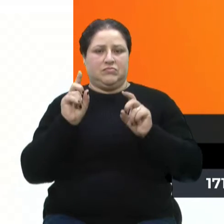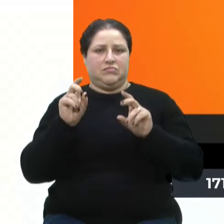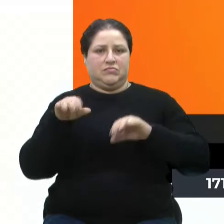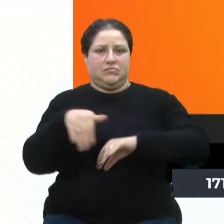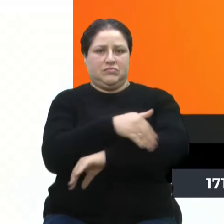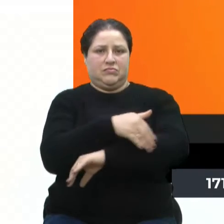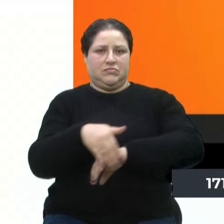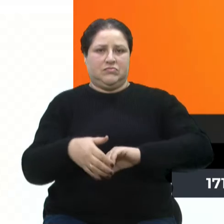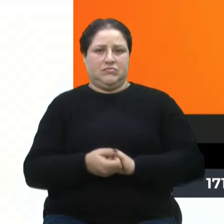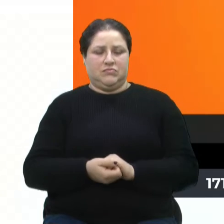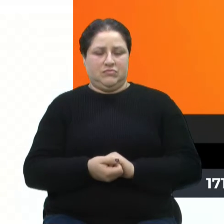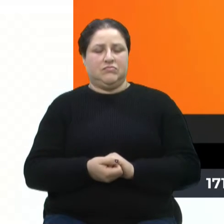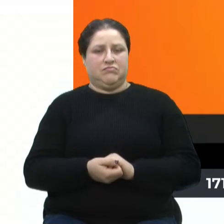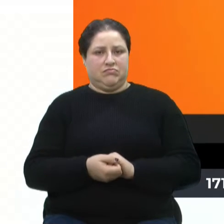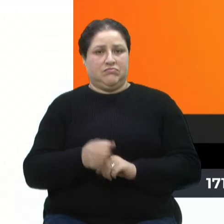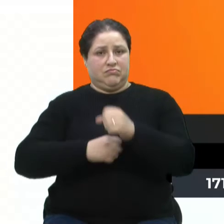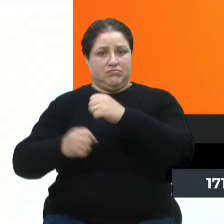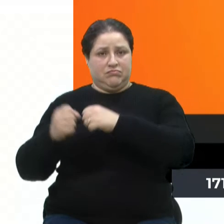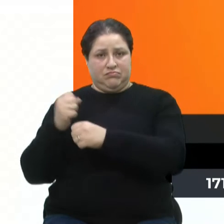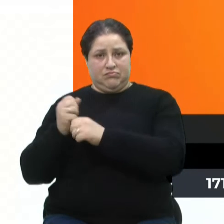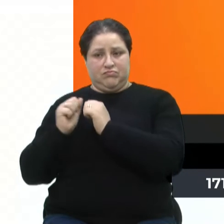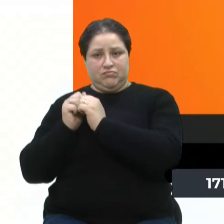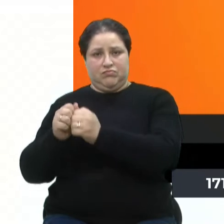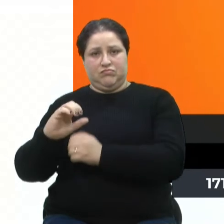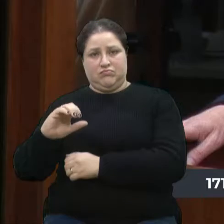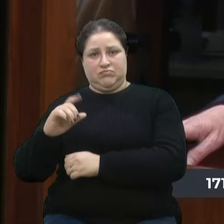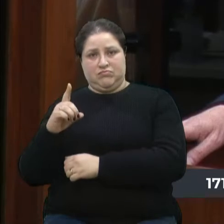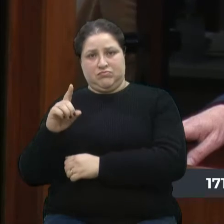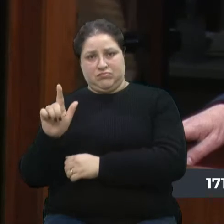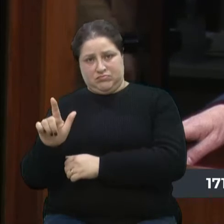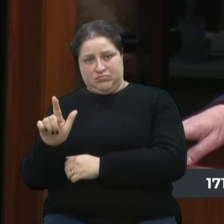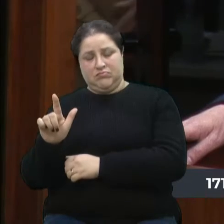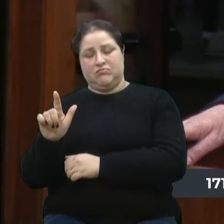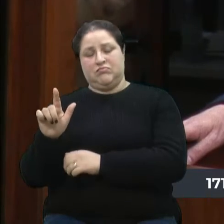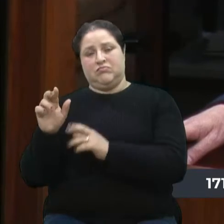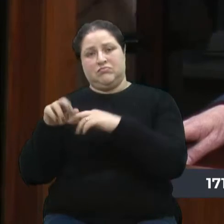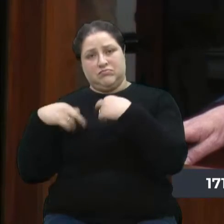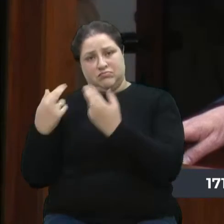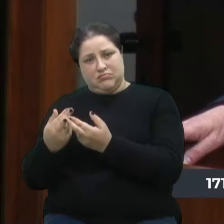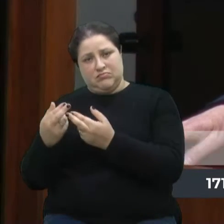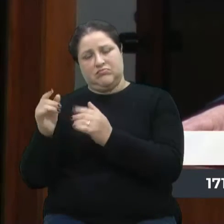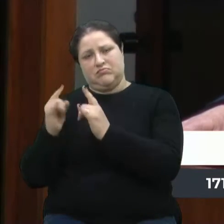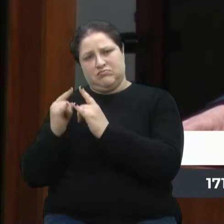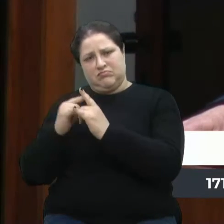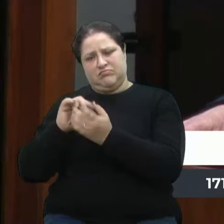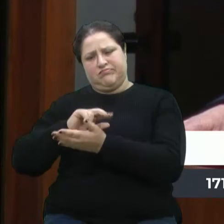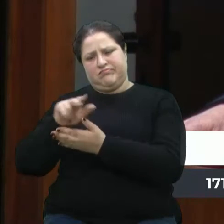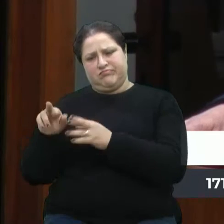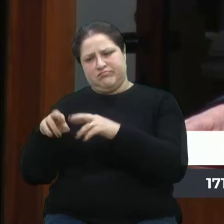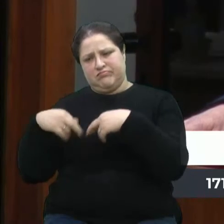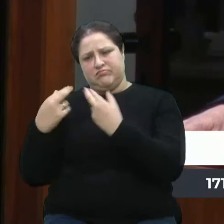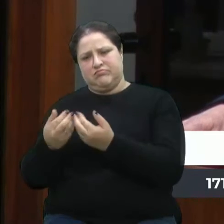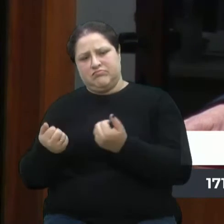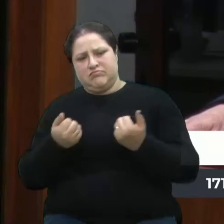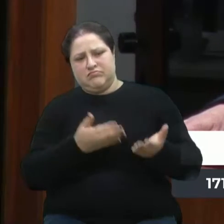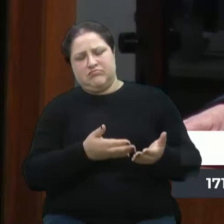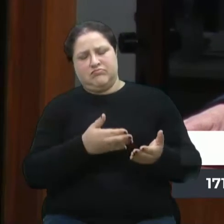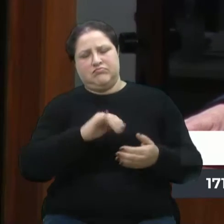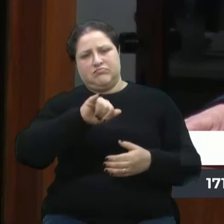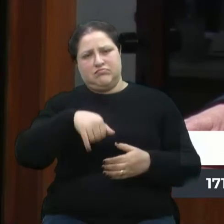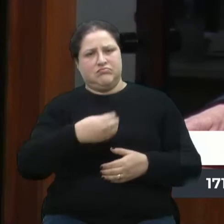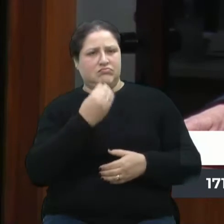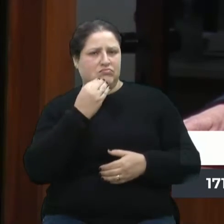O ano passado estive numa reunião junto com o CDL, com as entidades, com tudo mais, a gente deu uma oportunidade que o prefeito